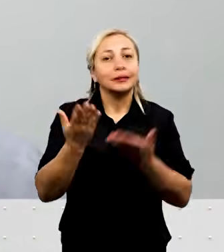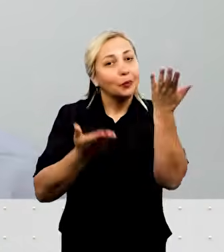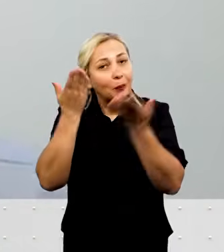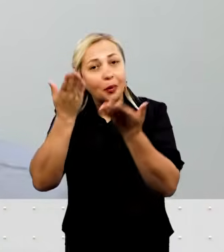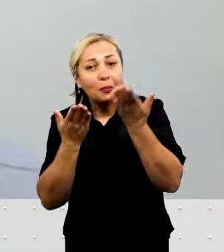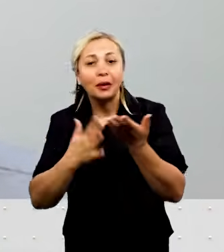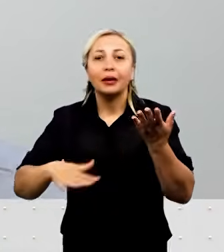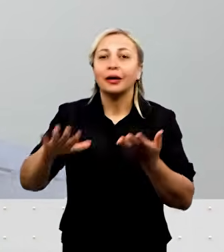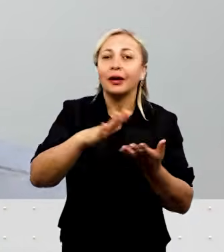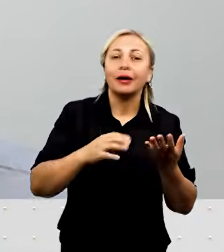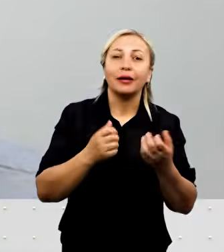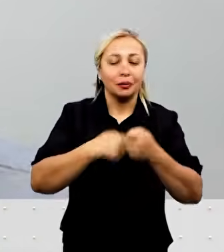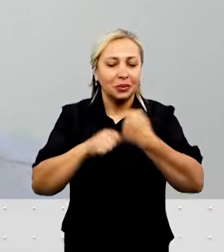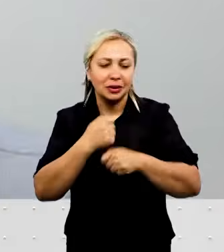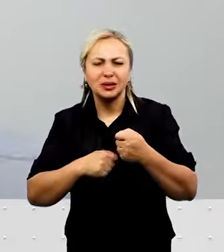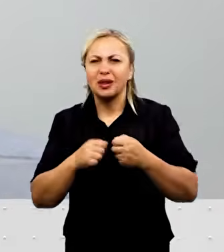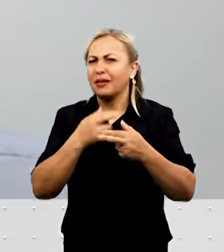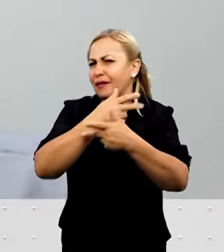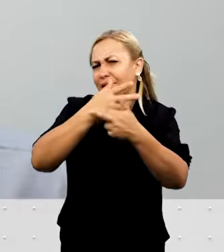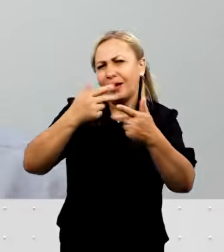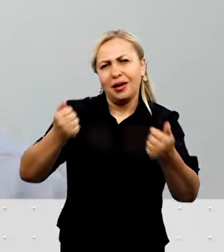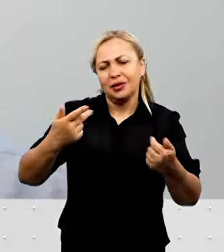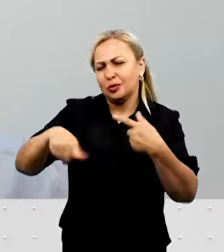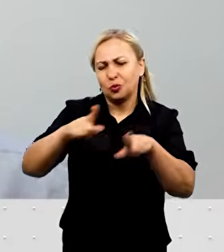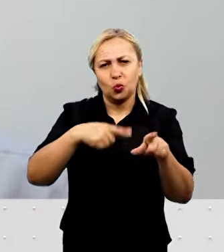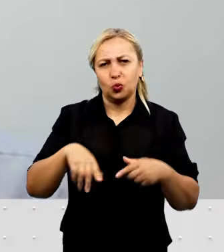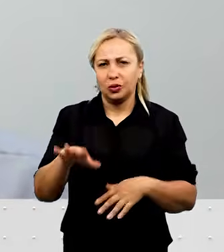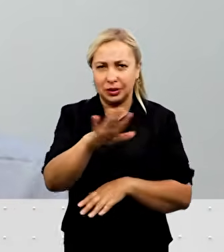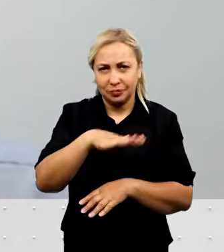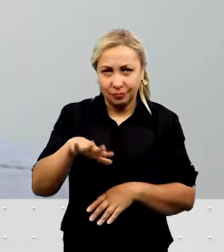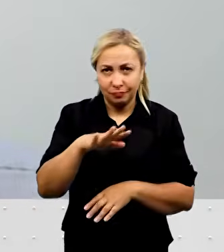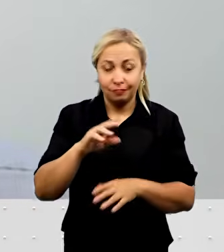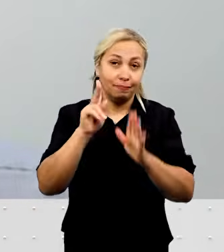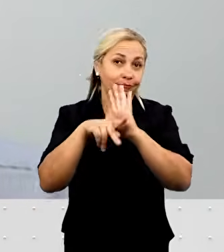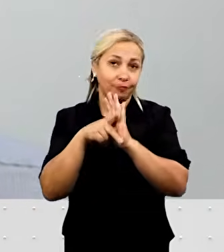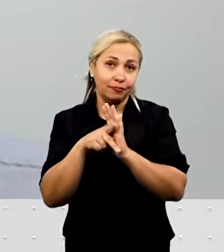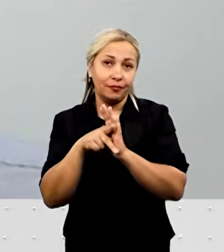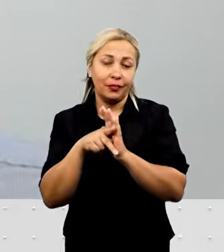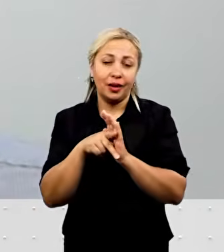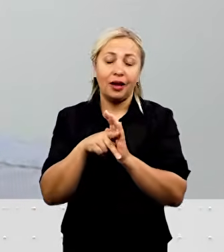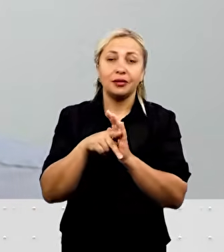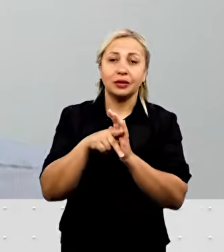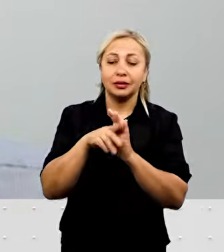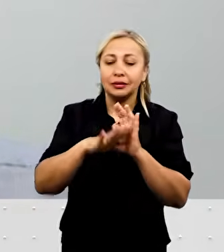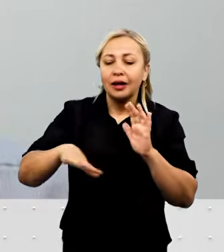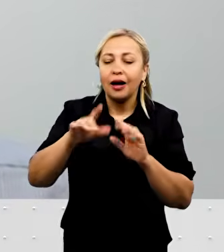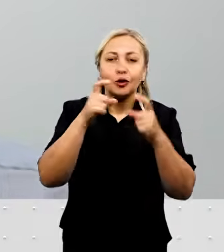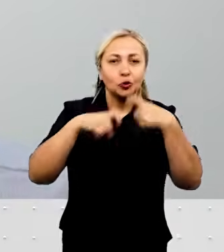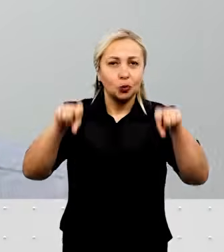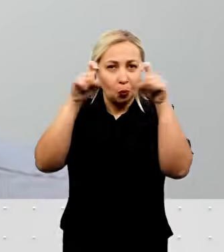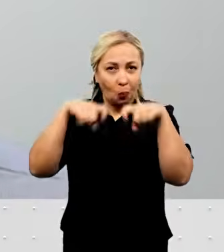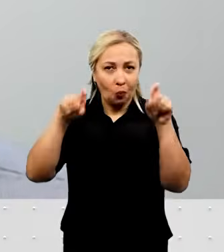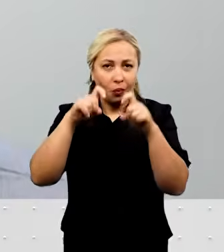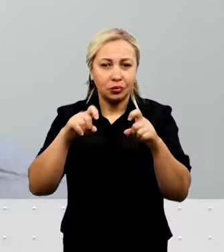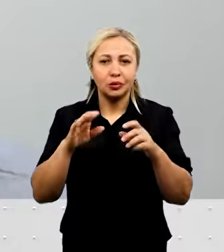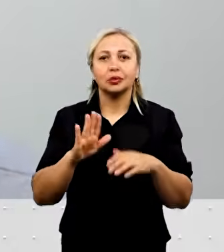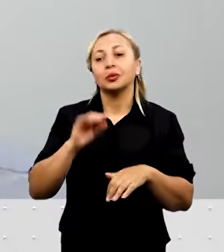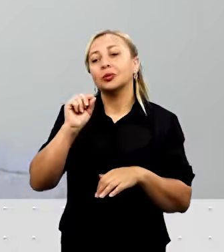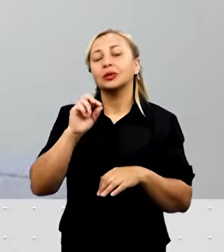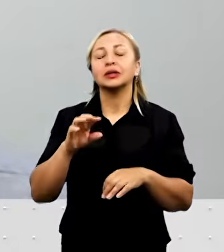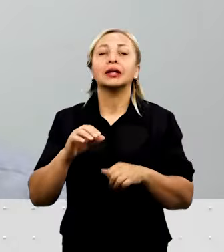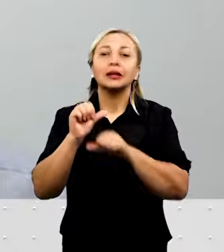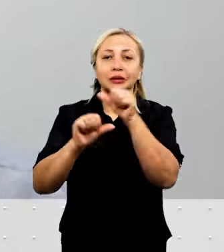área da economia, administração, entre outras. Então, projetos da área da